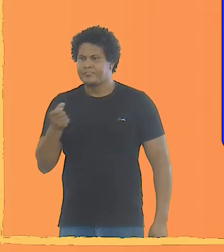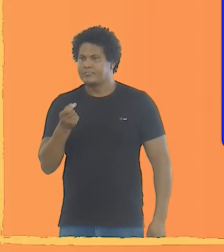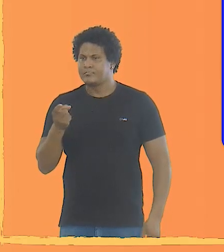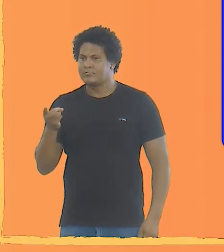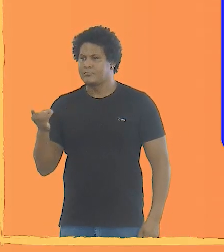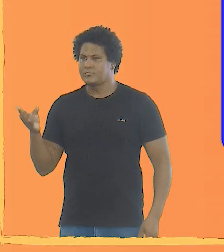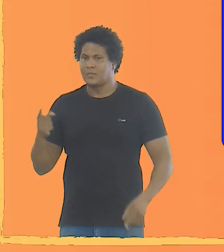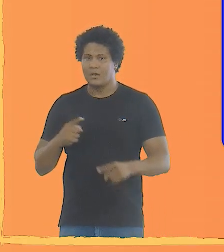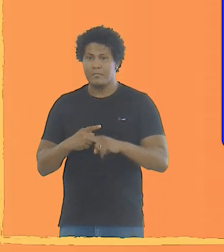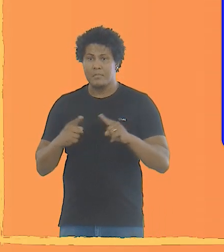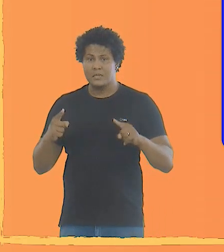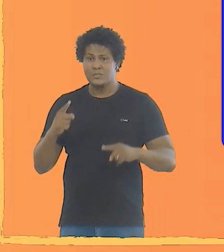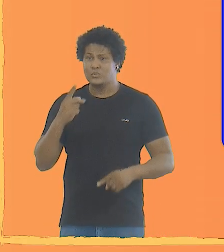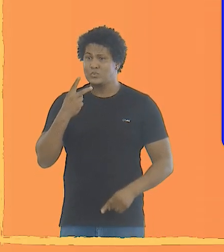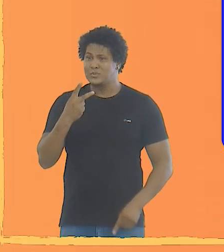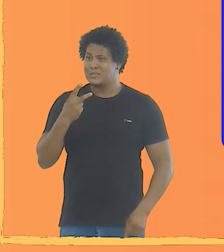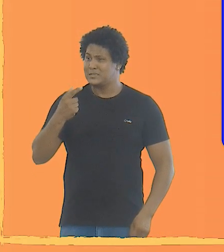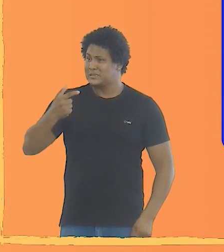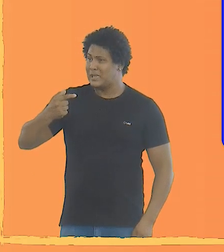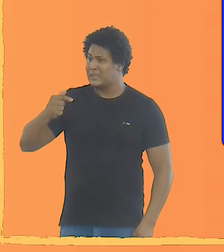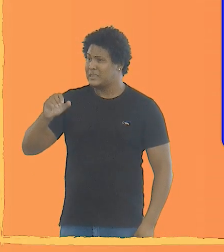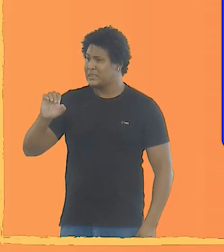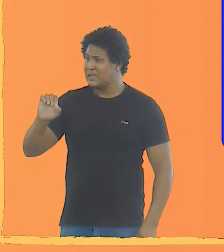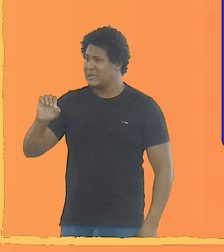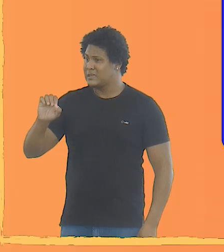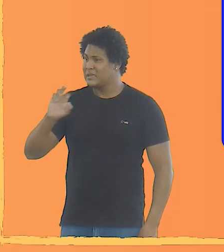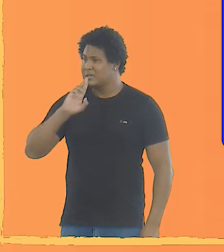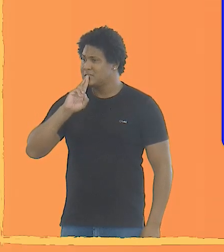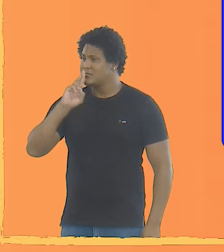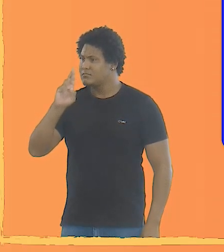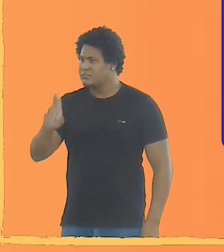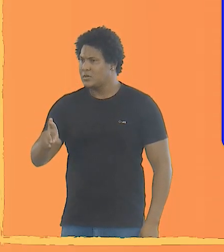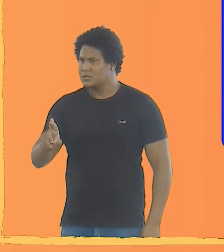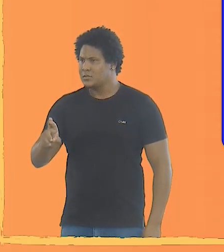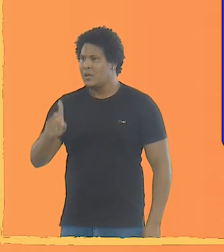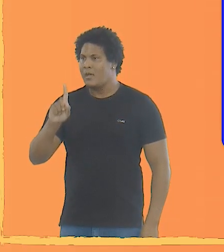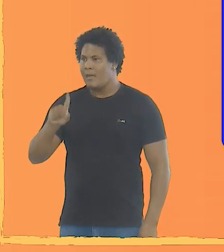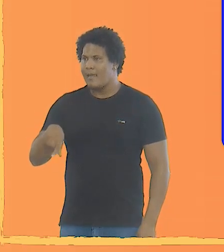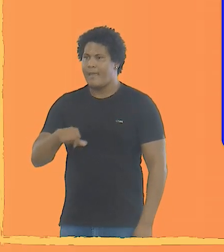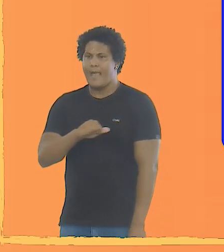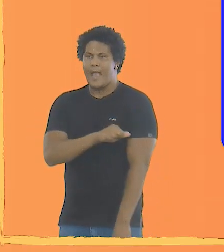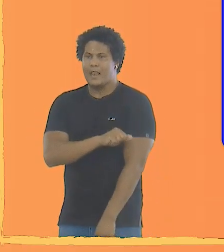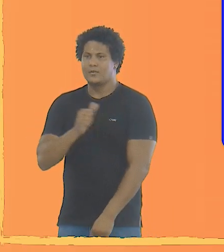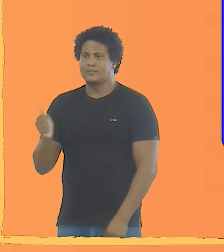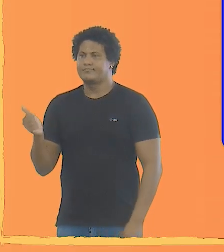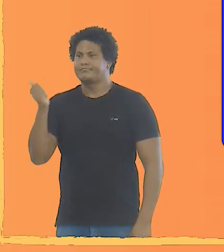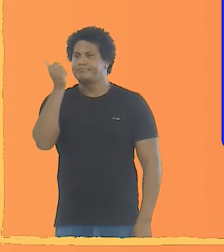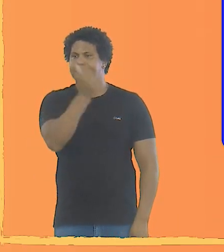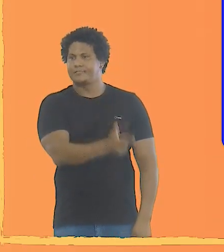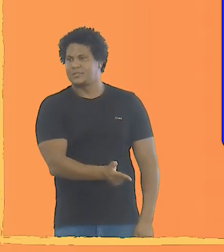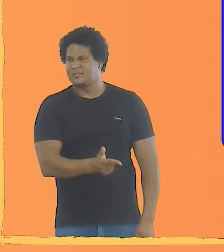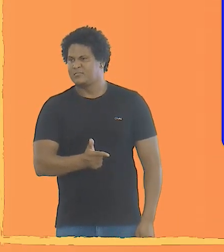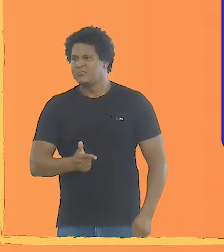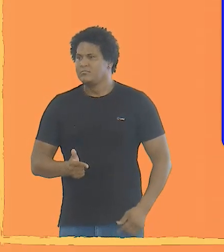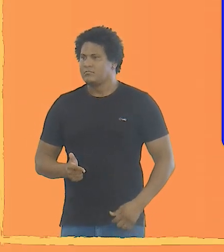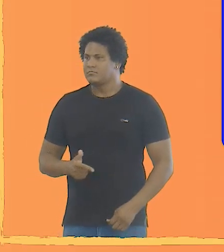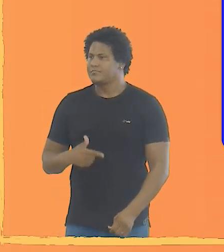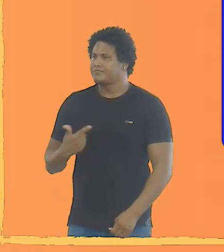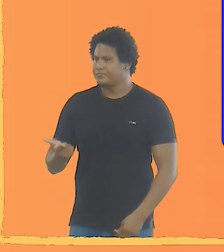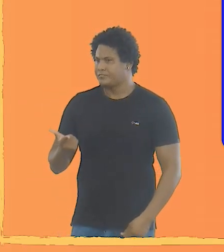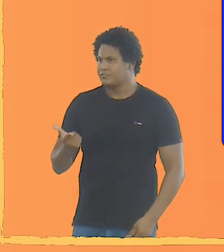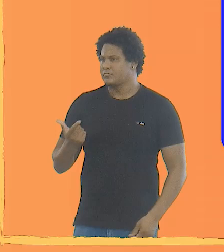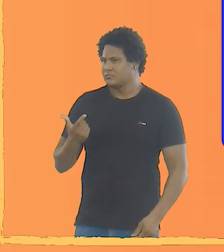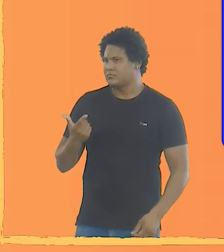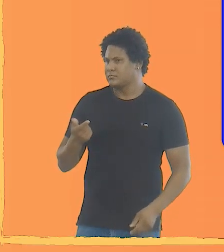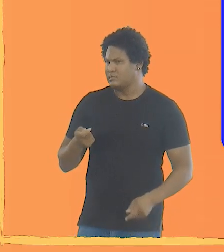existem 270 respostas. Então, tem mais alunos do que respostas. Então, a gente consegue